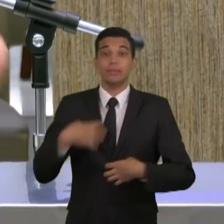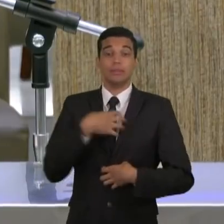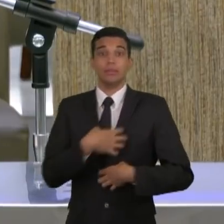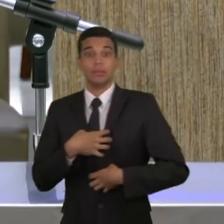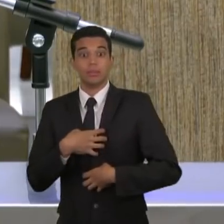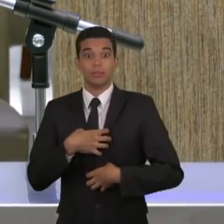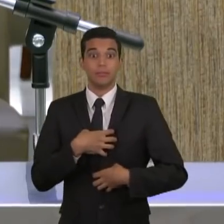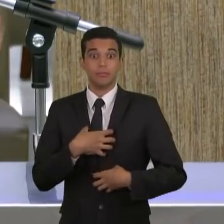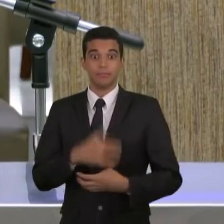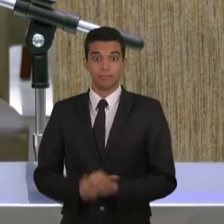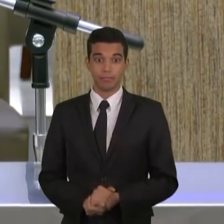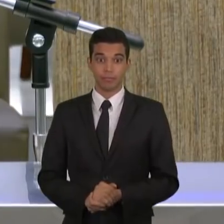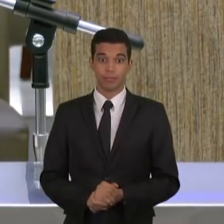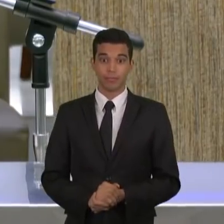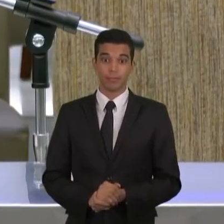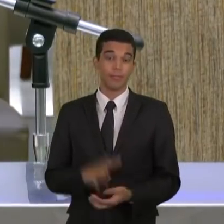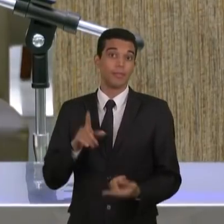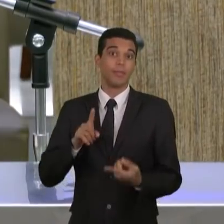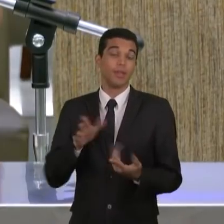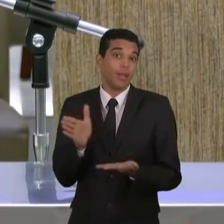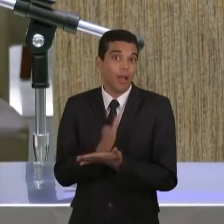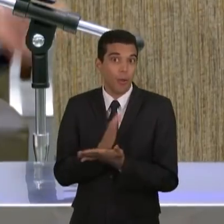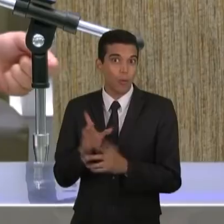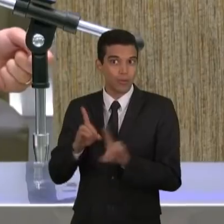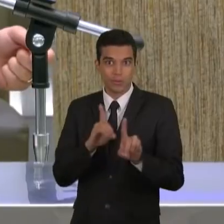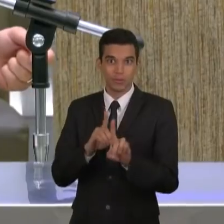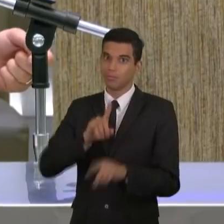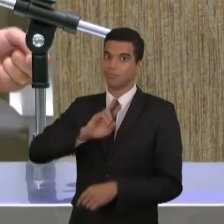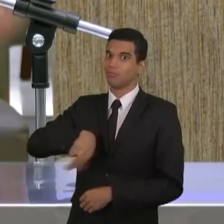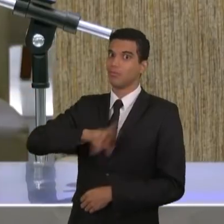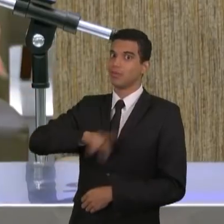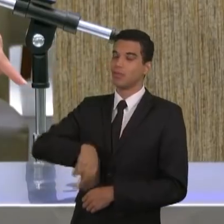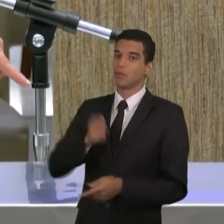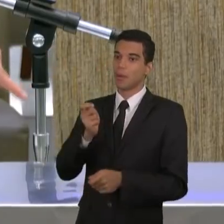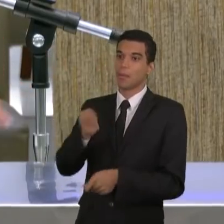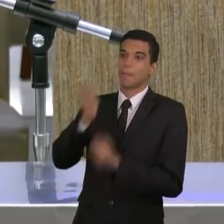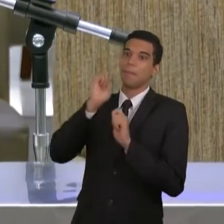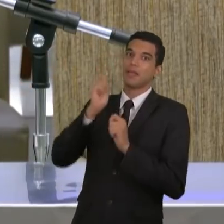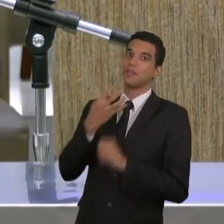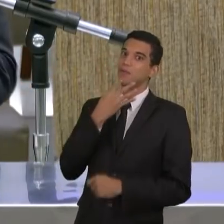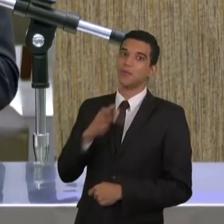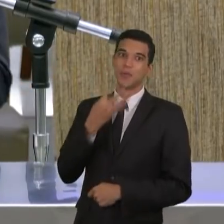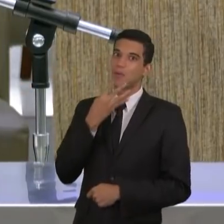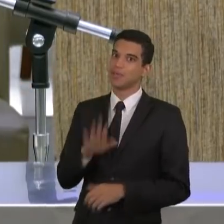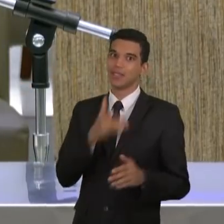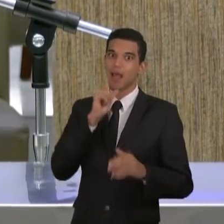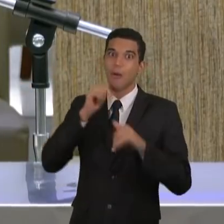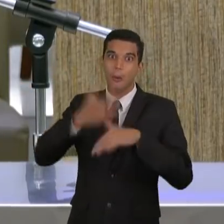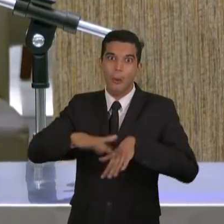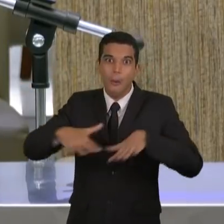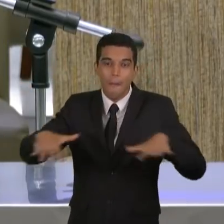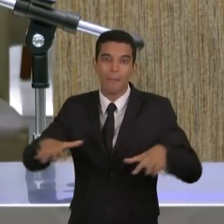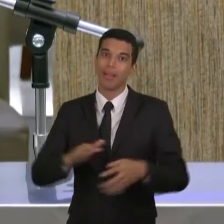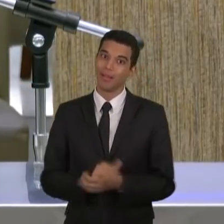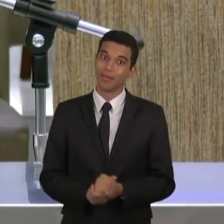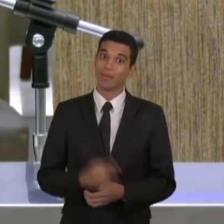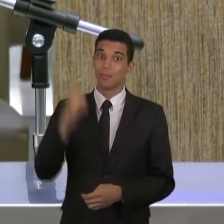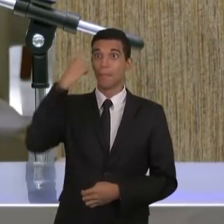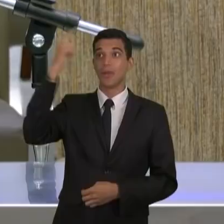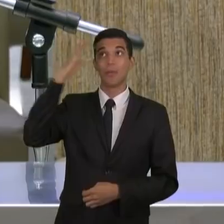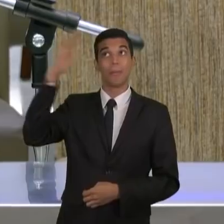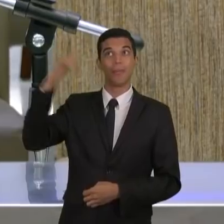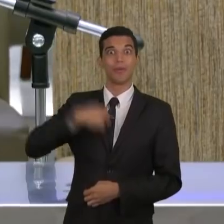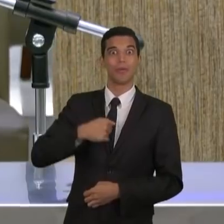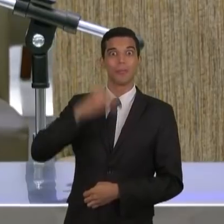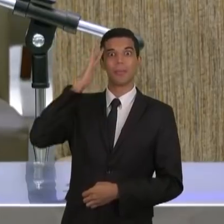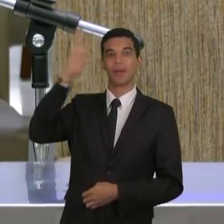discípulos que não eram pescadores aí eu acho que o desespero deve ter sido maior ainda porque senão era pescador então eles devem ter parado